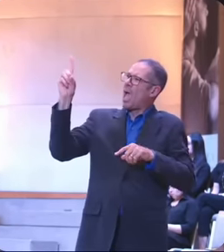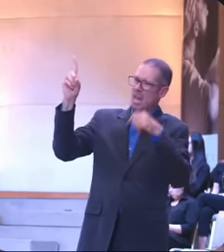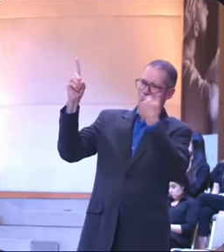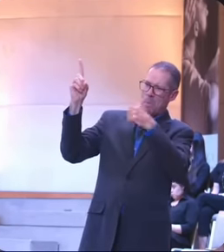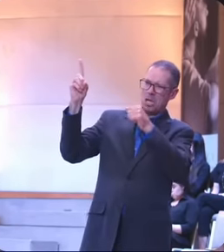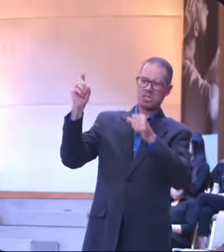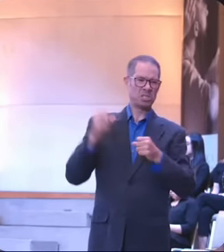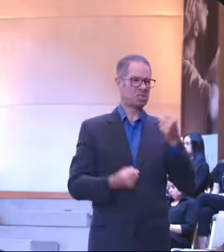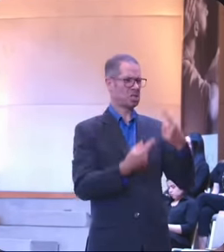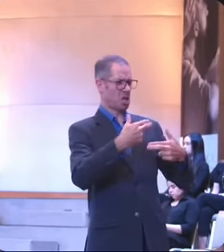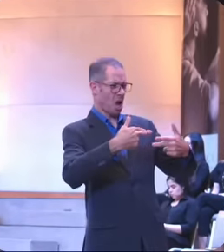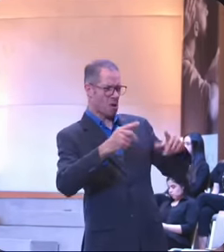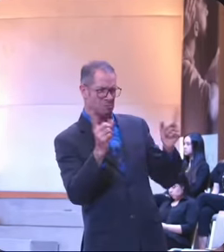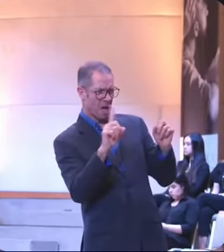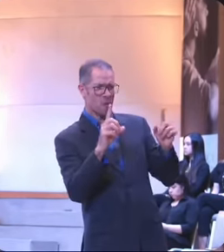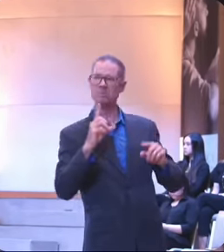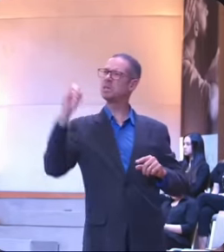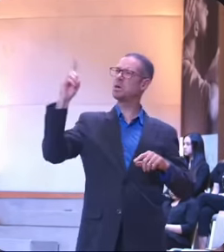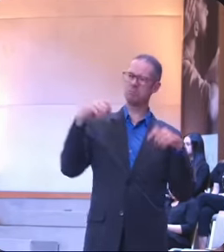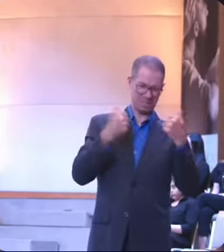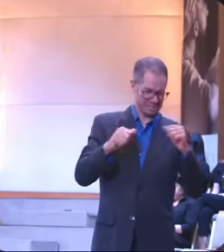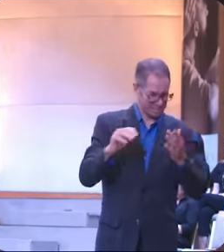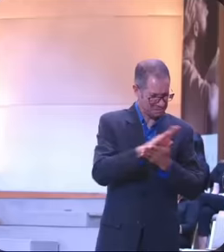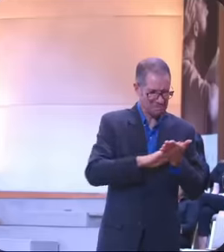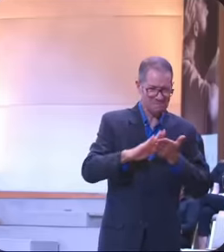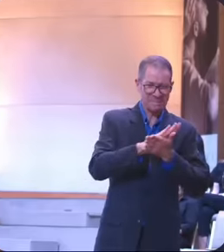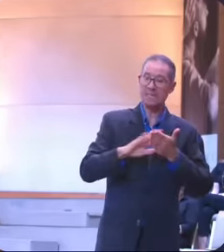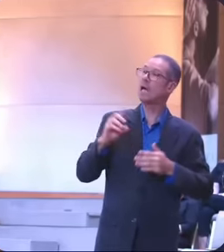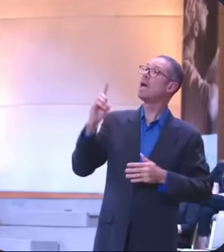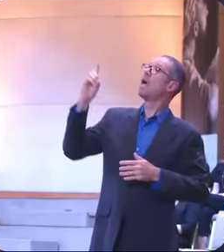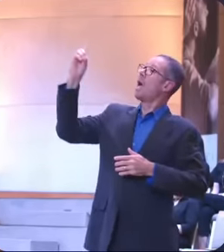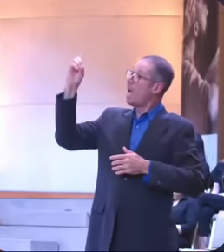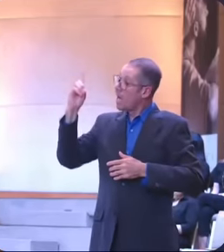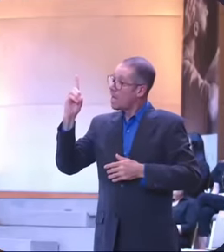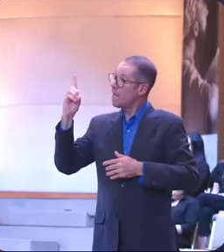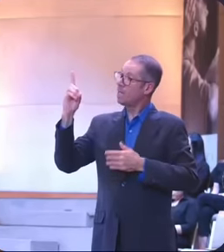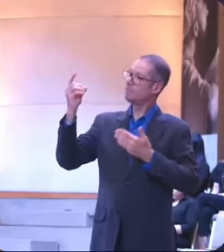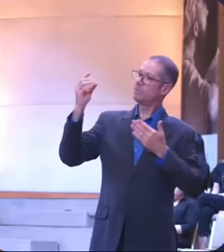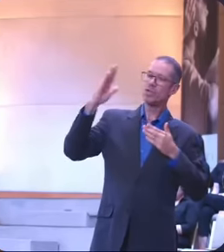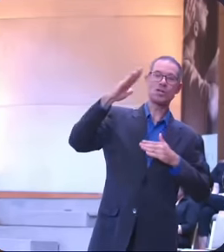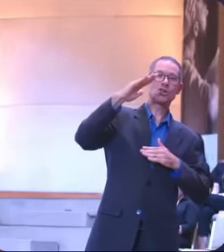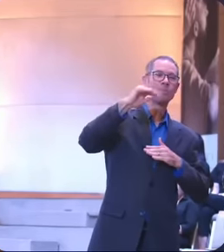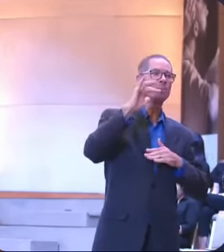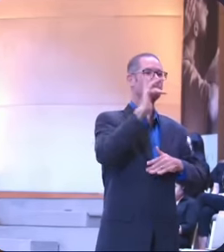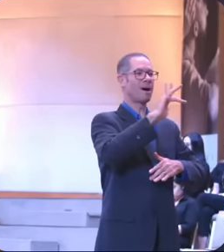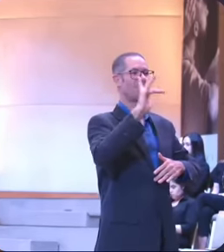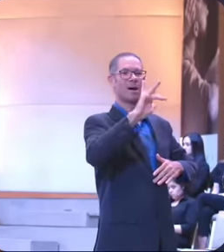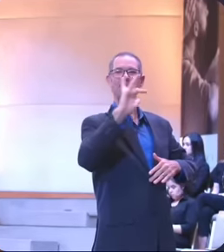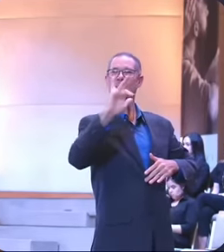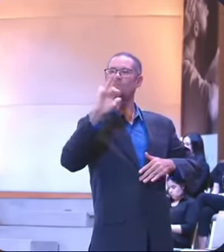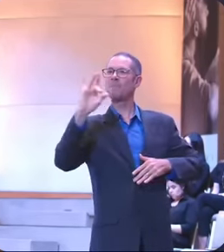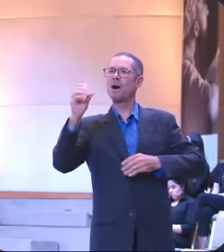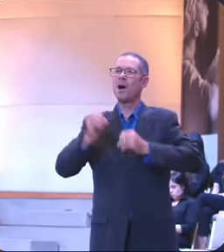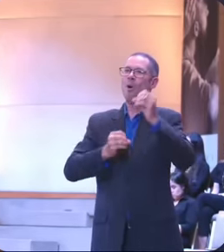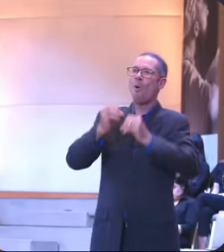de alguma coisa, porque Deus não precisa de nada, mas ele nos convida a tomar parte de uma obra muito grande.